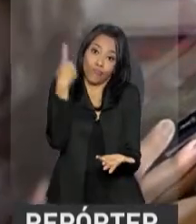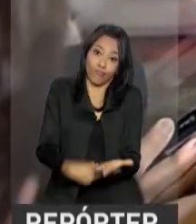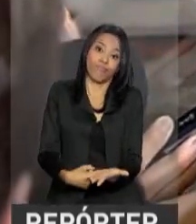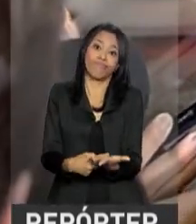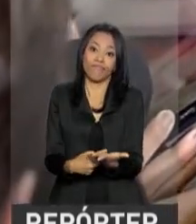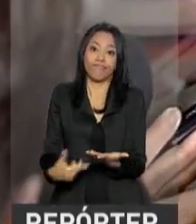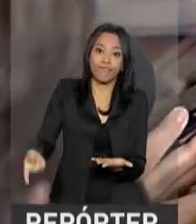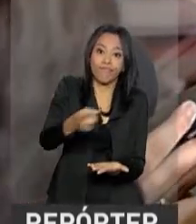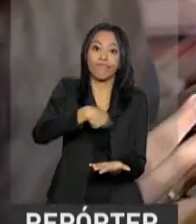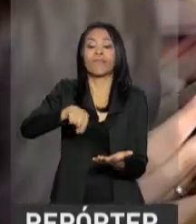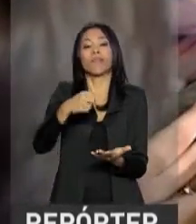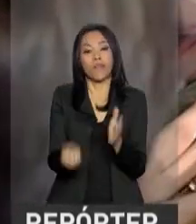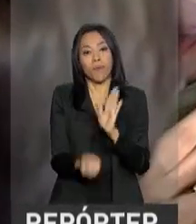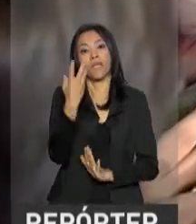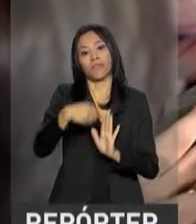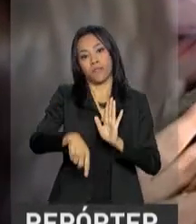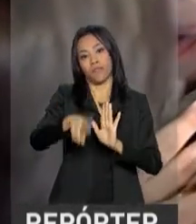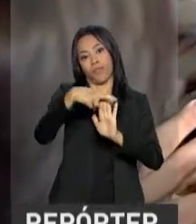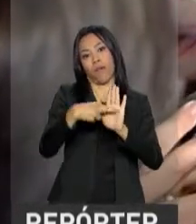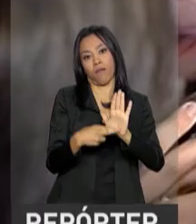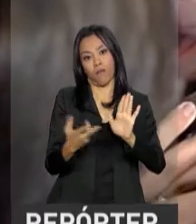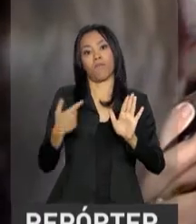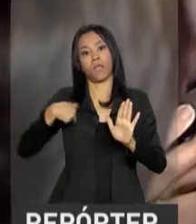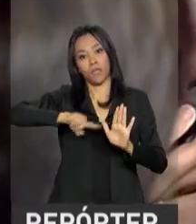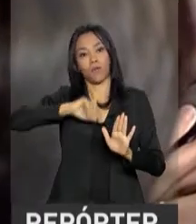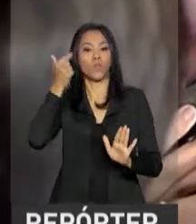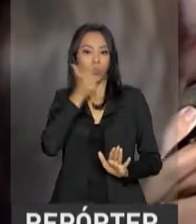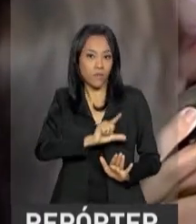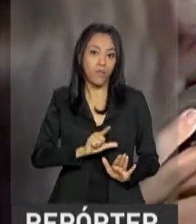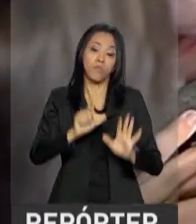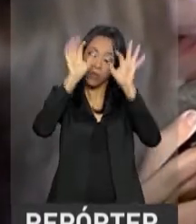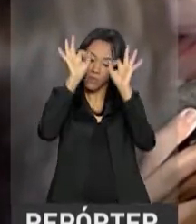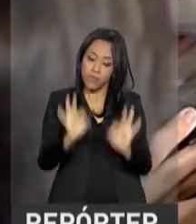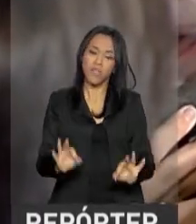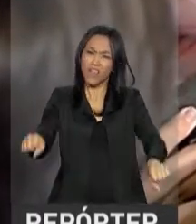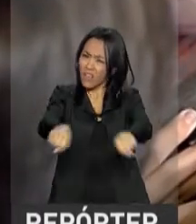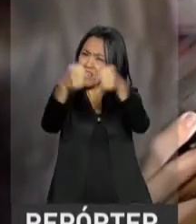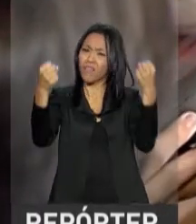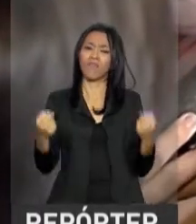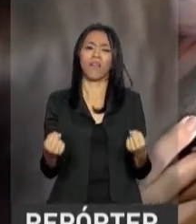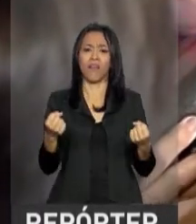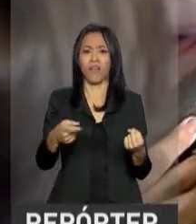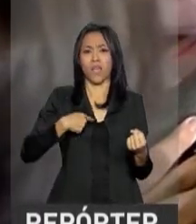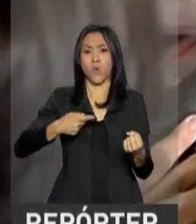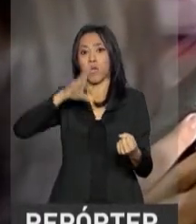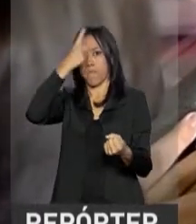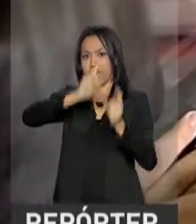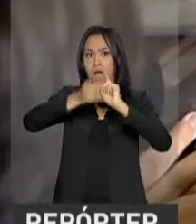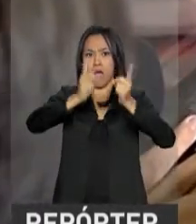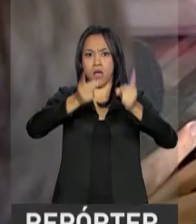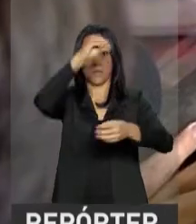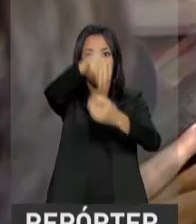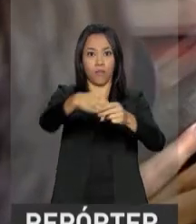e também uma normatização a ser realizada para que a gente possa definitivamente rompeu os laços entre o comando do crime que está